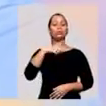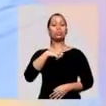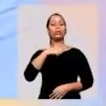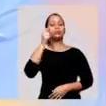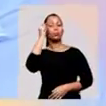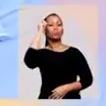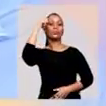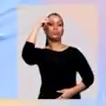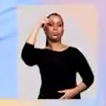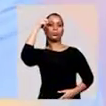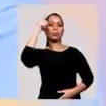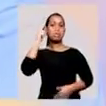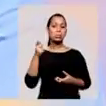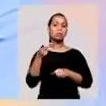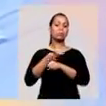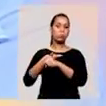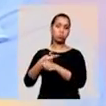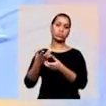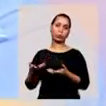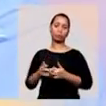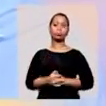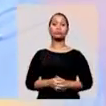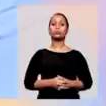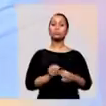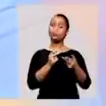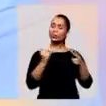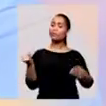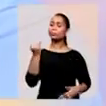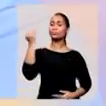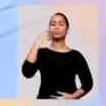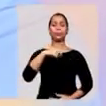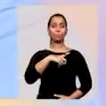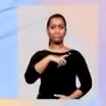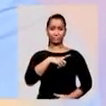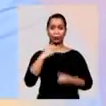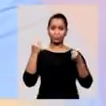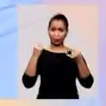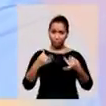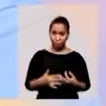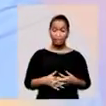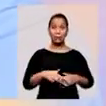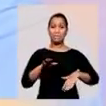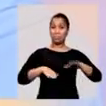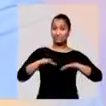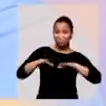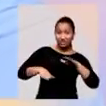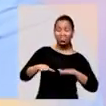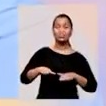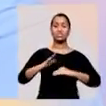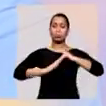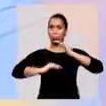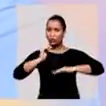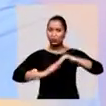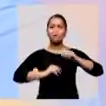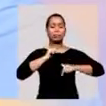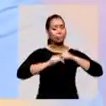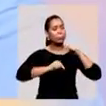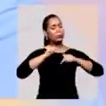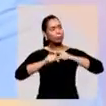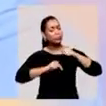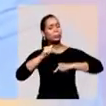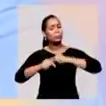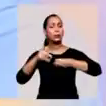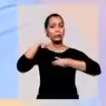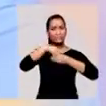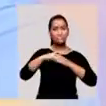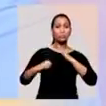maturidade e esse mercado ele busca. Agora, uma situação bastante importante de se falar. Muitas vezes, esse profissional ele trabalhou